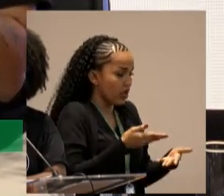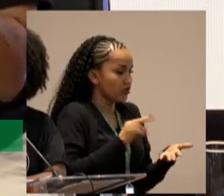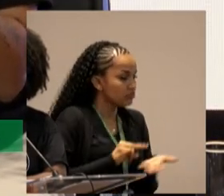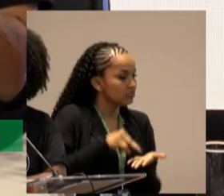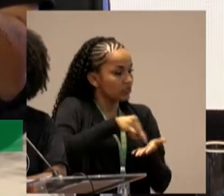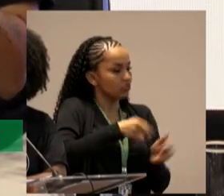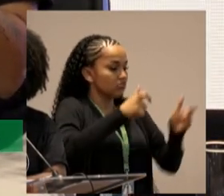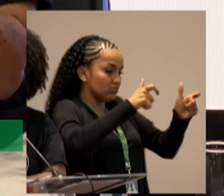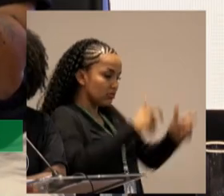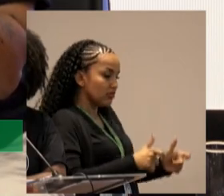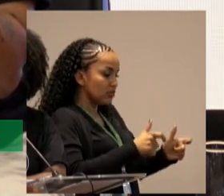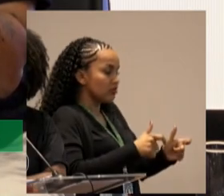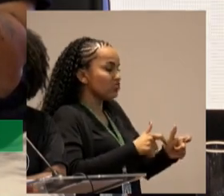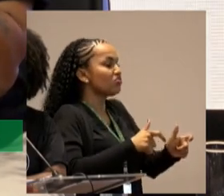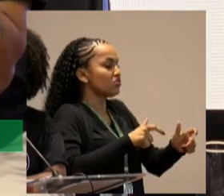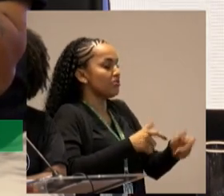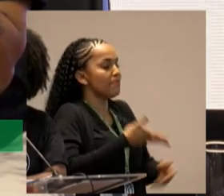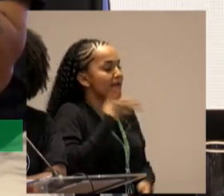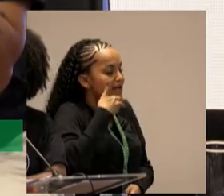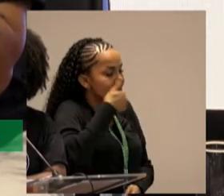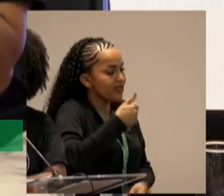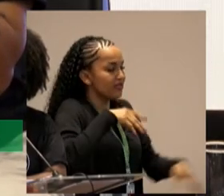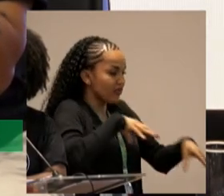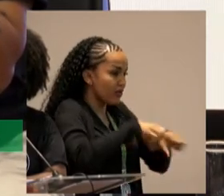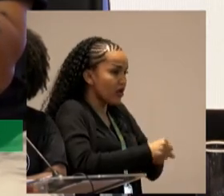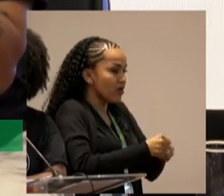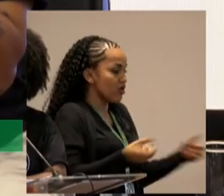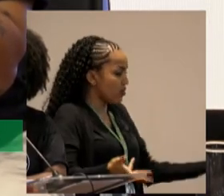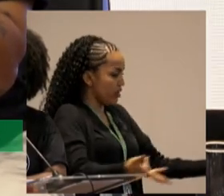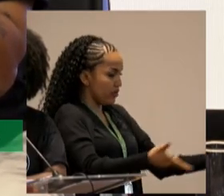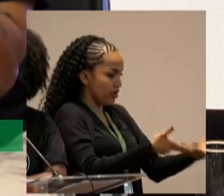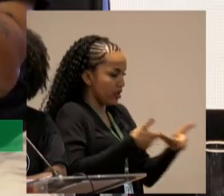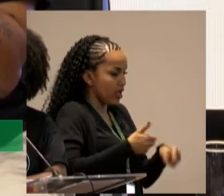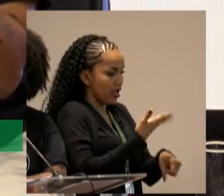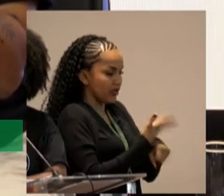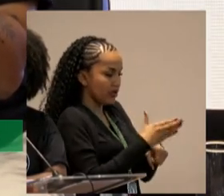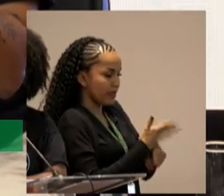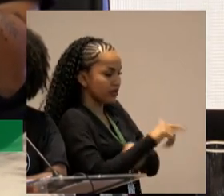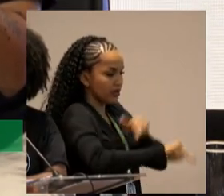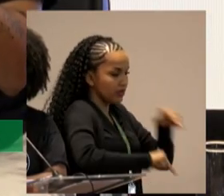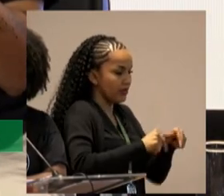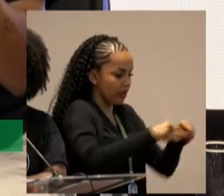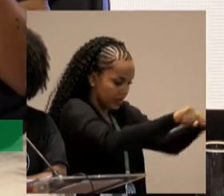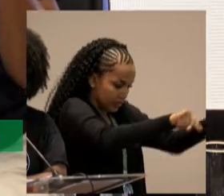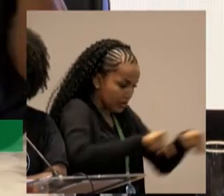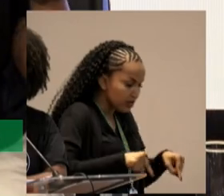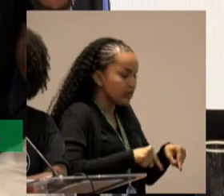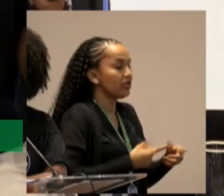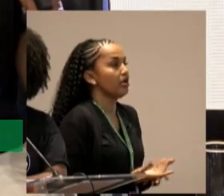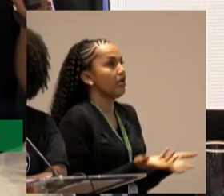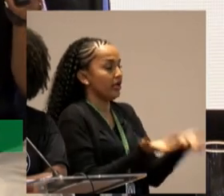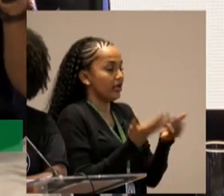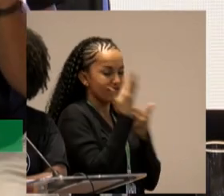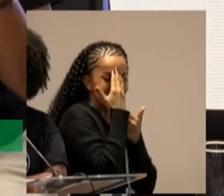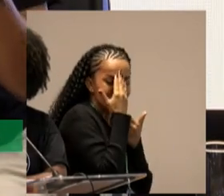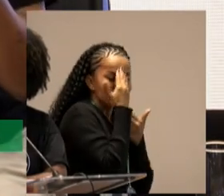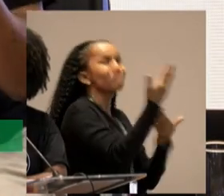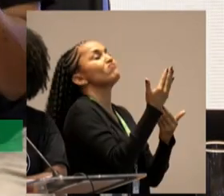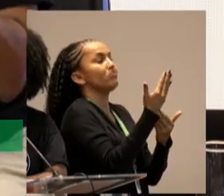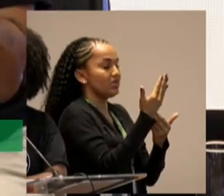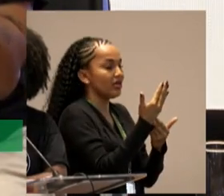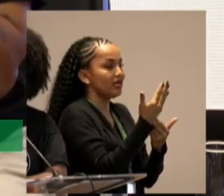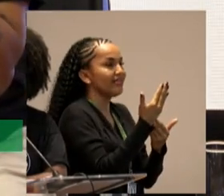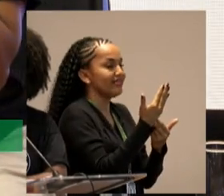ocupando esse espaço, nos formando para melhorar e qualificar cada vez mais a nossa prática pedagógica. Quero agradecer imensamente